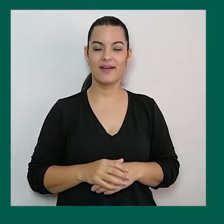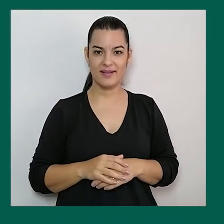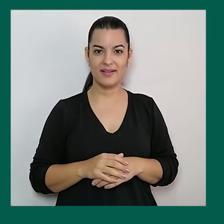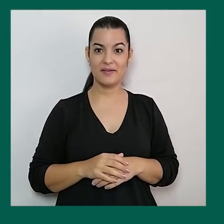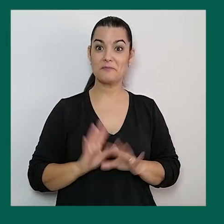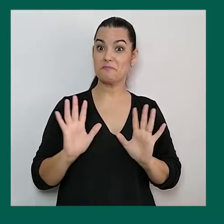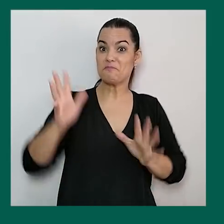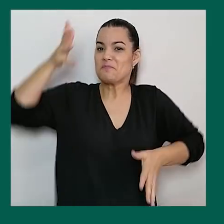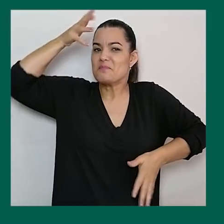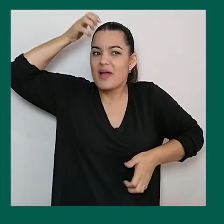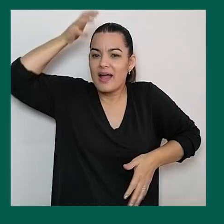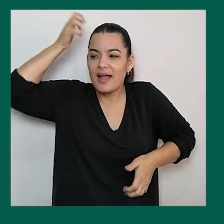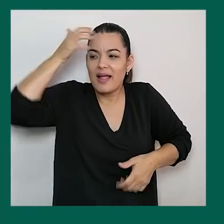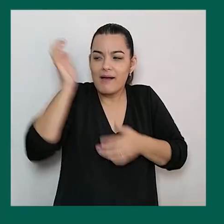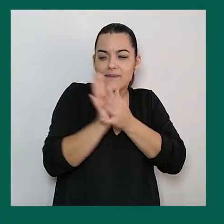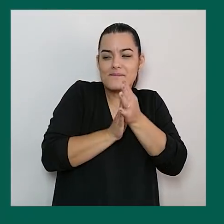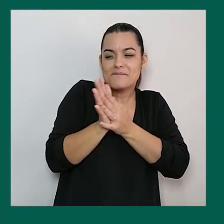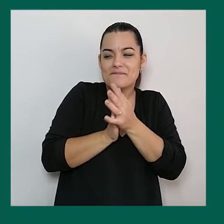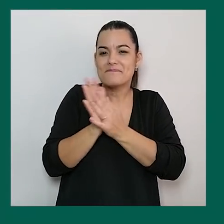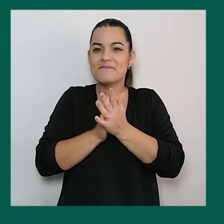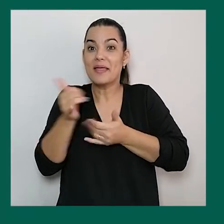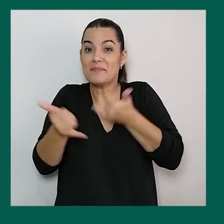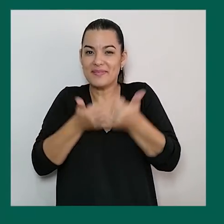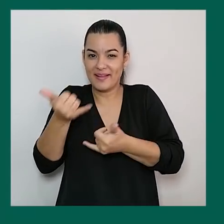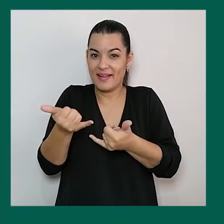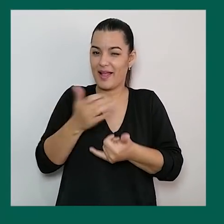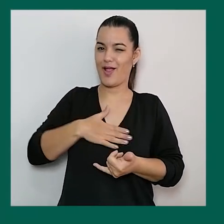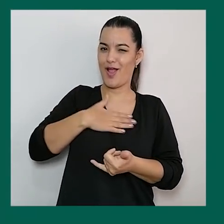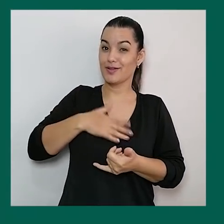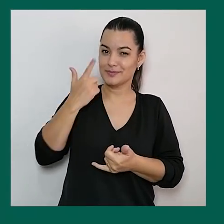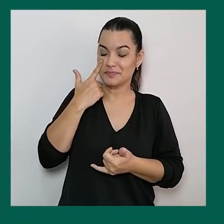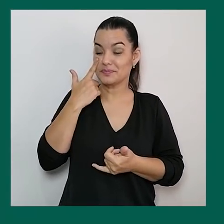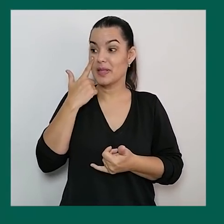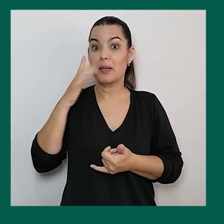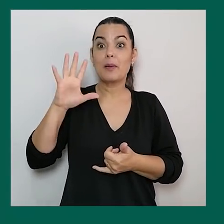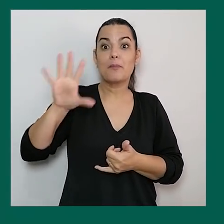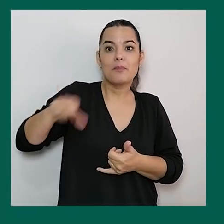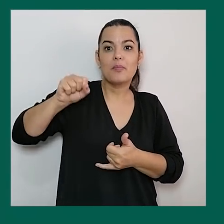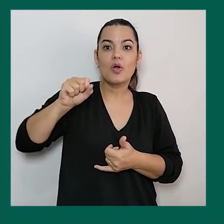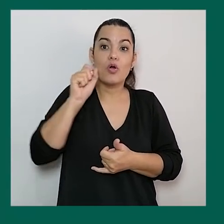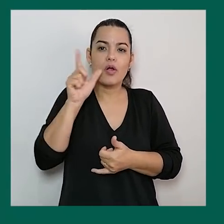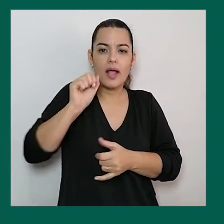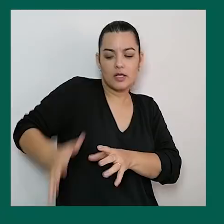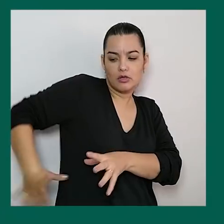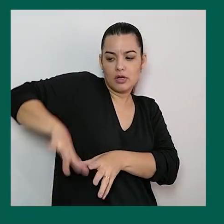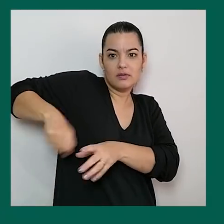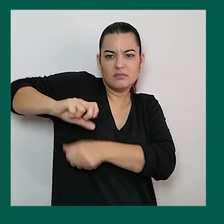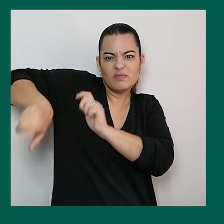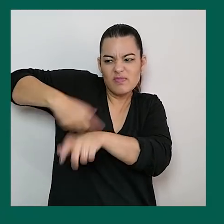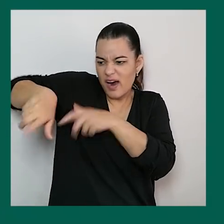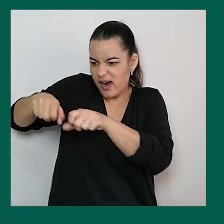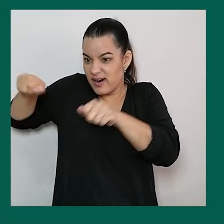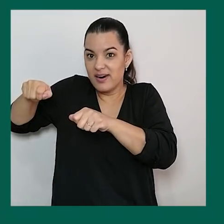profundo. O macaco, que adora uma brincadeira, amarrou a cauda do gato do mato